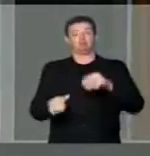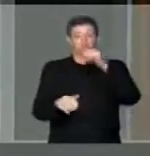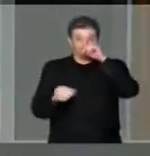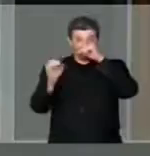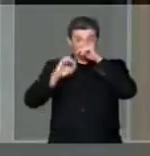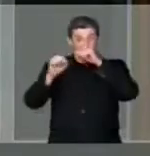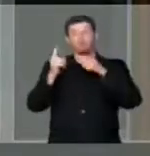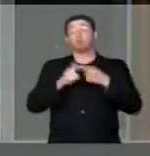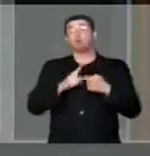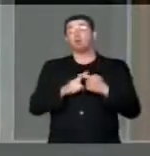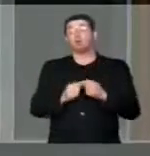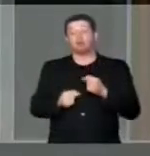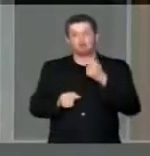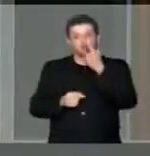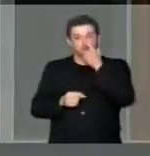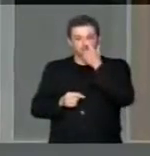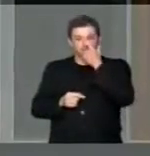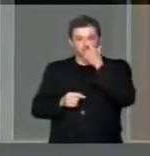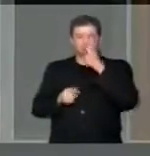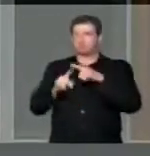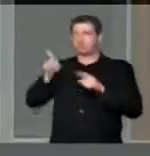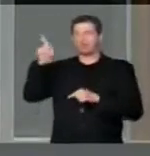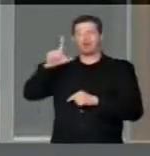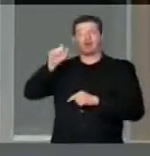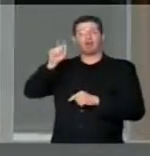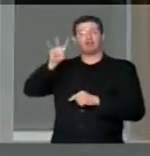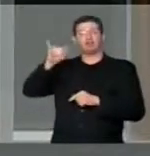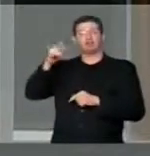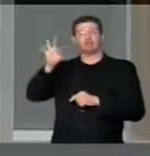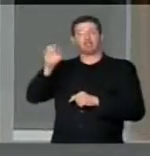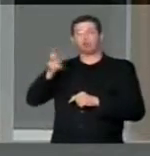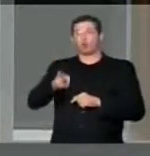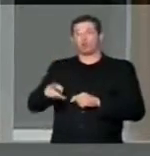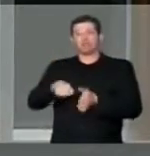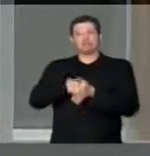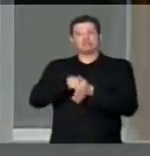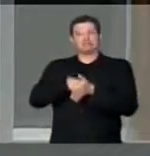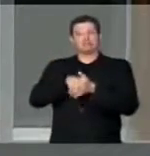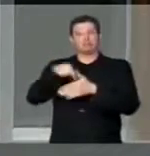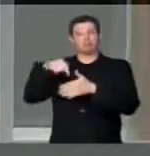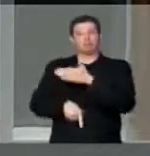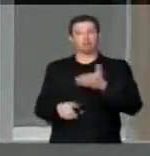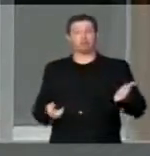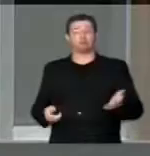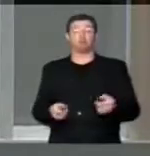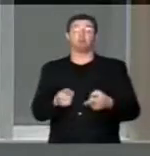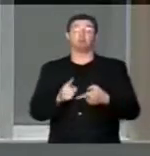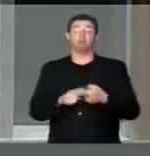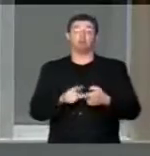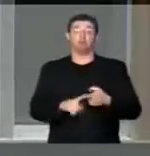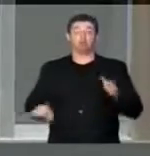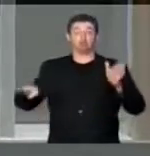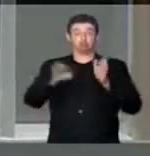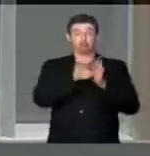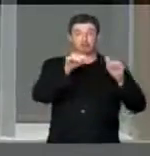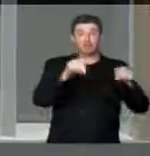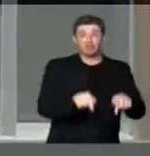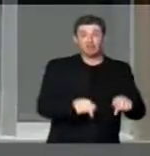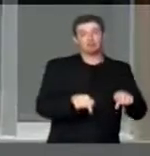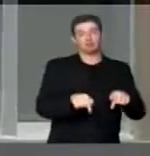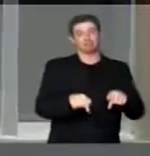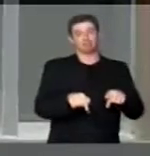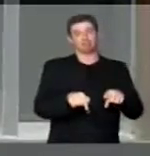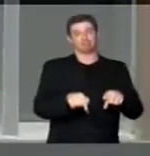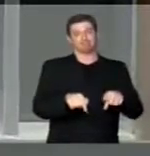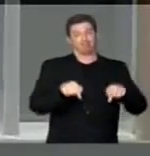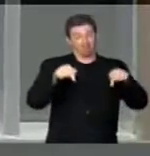outubro. Por que foi fechada se a Lava Jato continua a todo vapor aí? Porque aí ia chegar aqui,